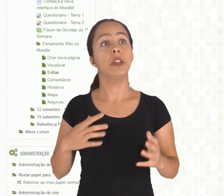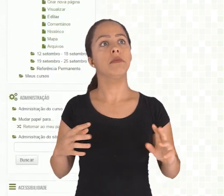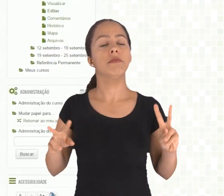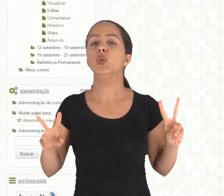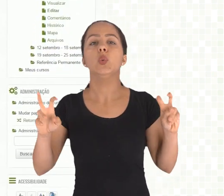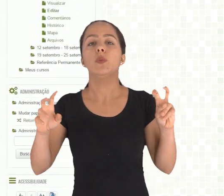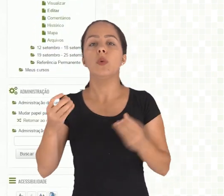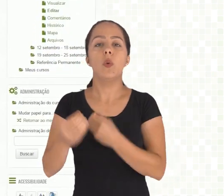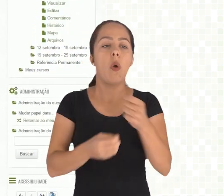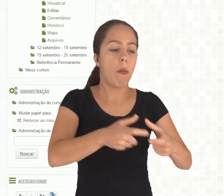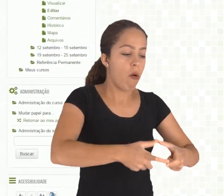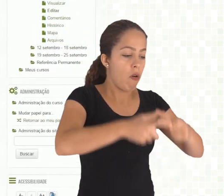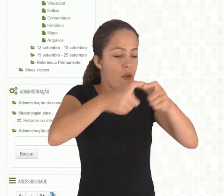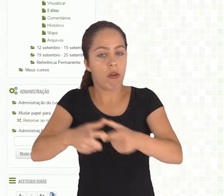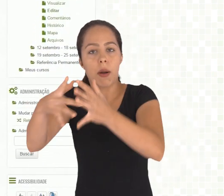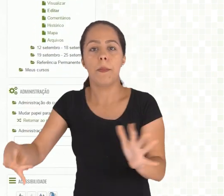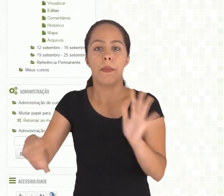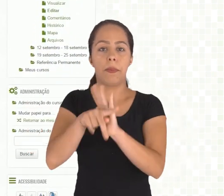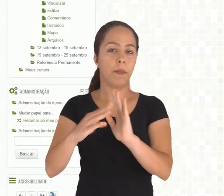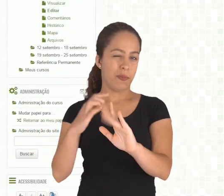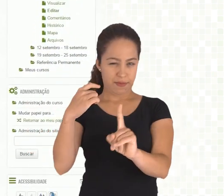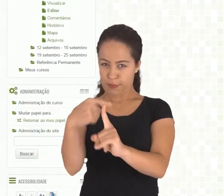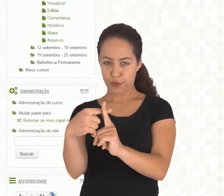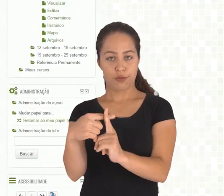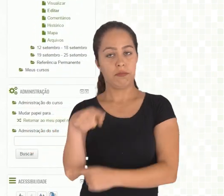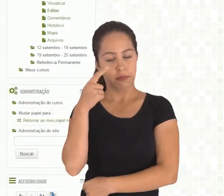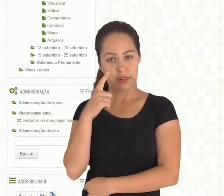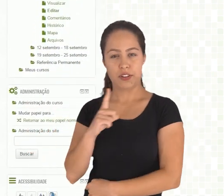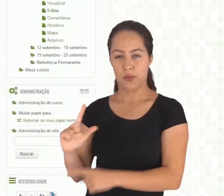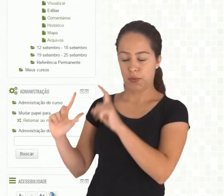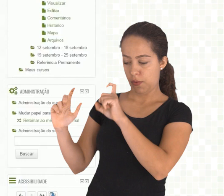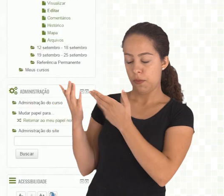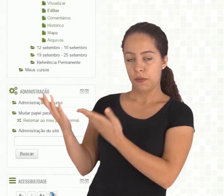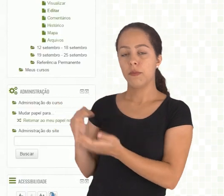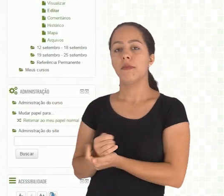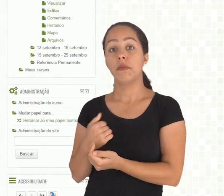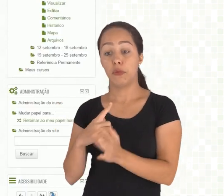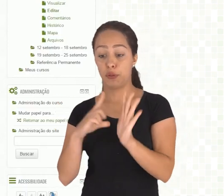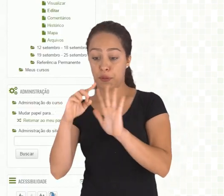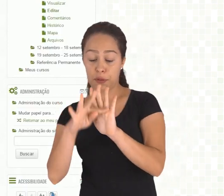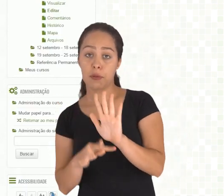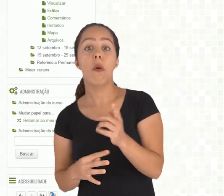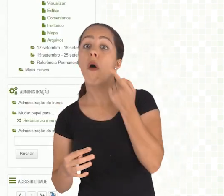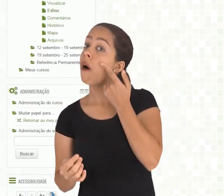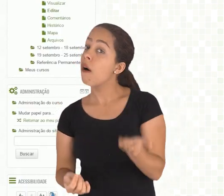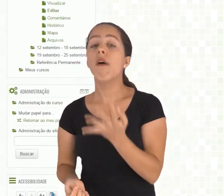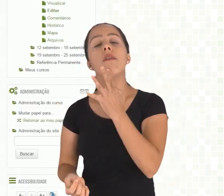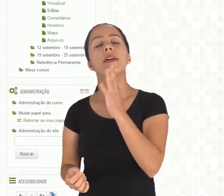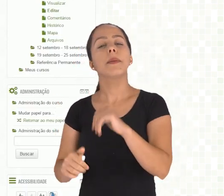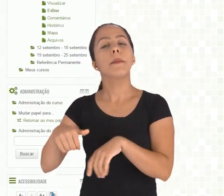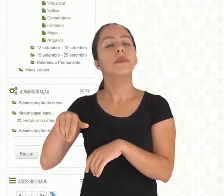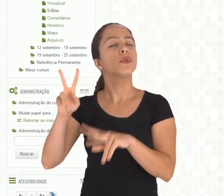jeito então por exemplo imagina que a gente quer criar uma página sobre colunas de catedrais seguindo aqui essa foto que está aqui